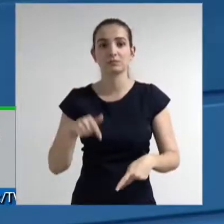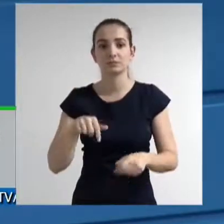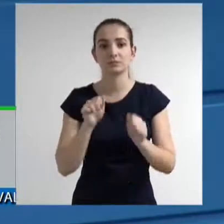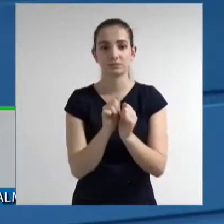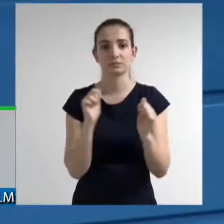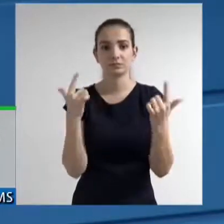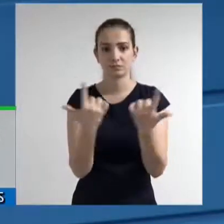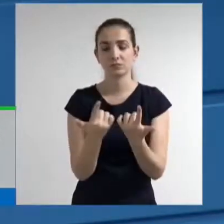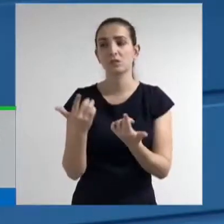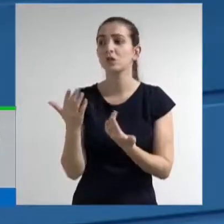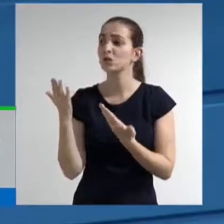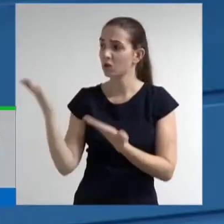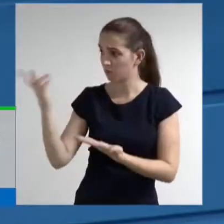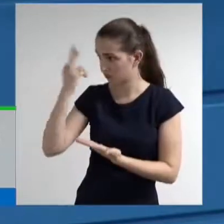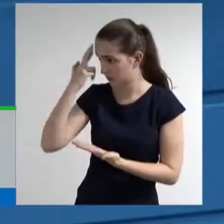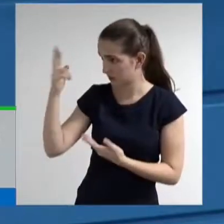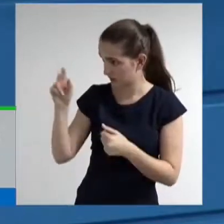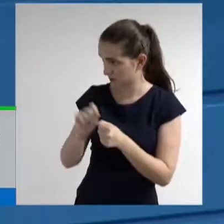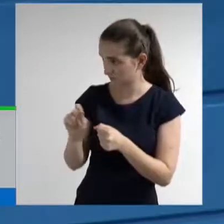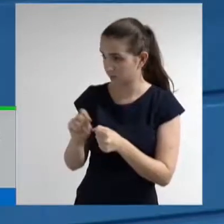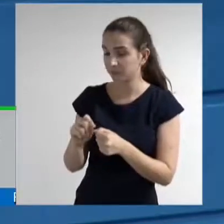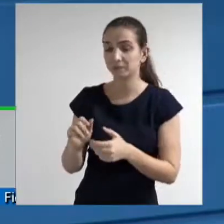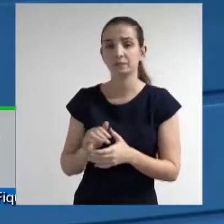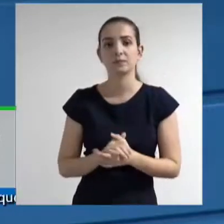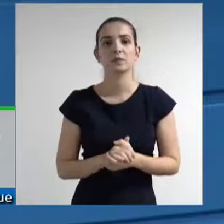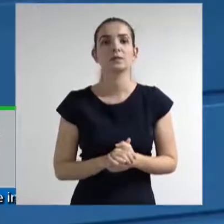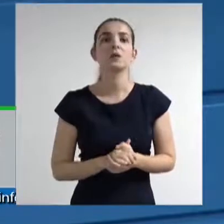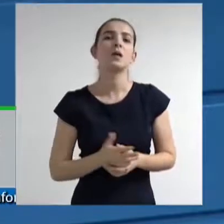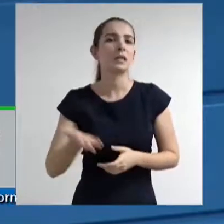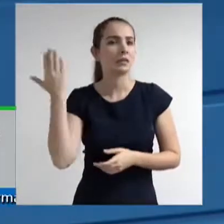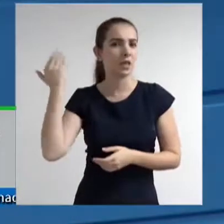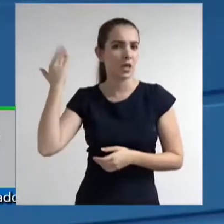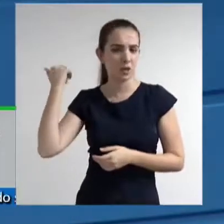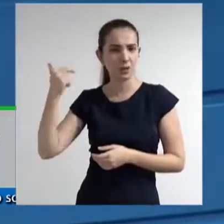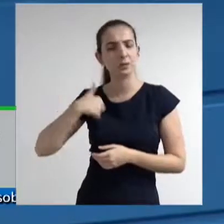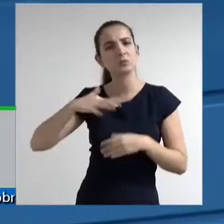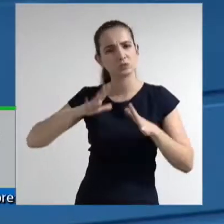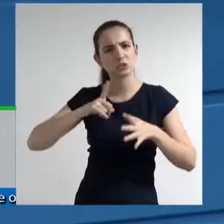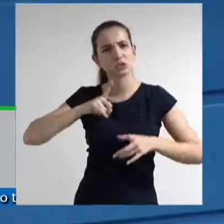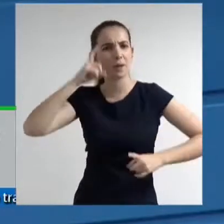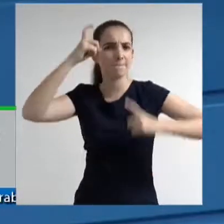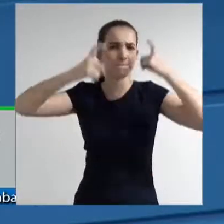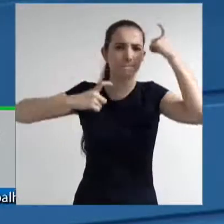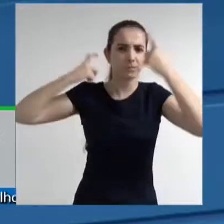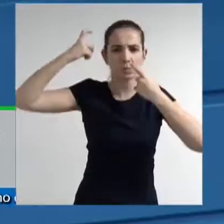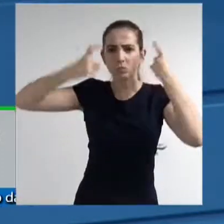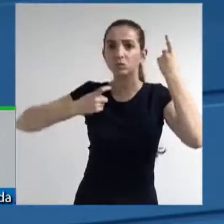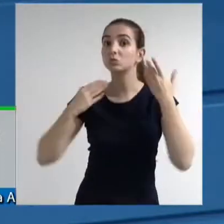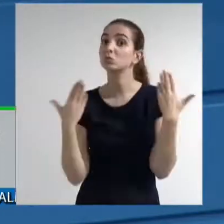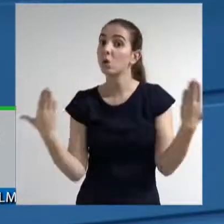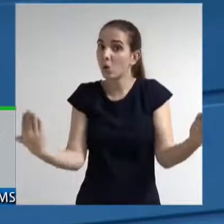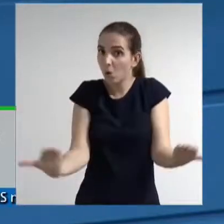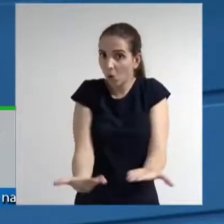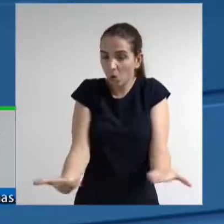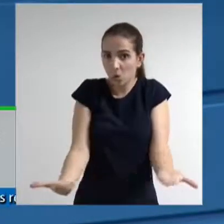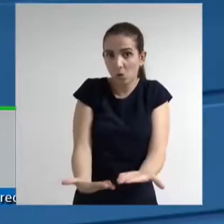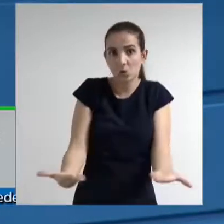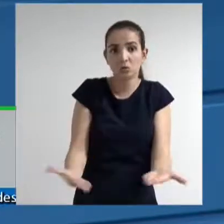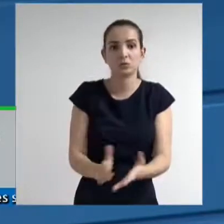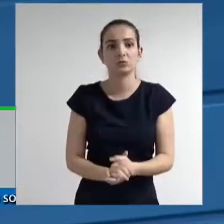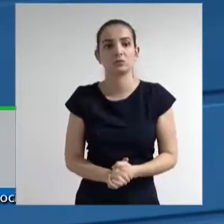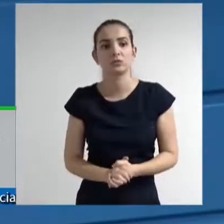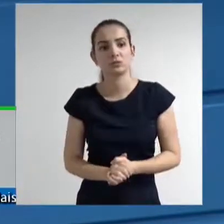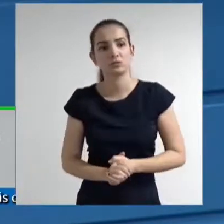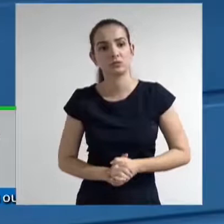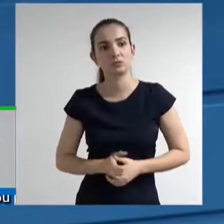Assembleia Legislativa que Vossa Excelência fez, e, na época, já tinha essa preocupação que hoje nós